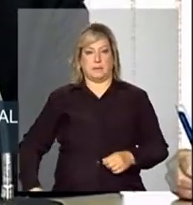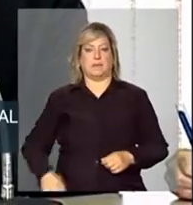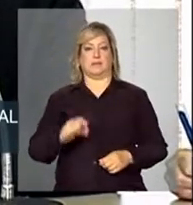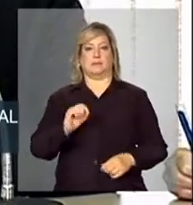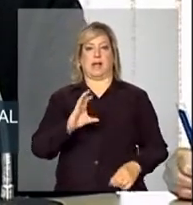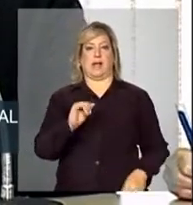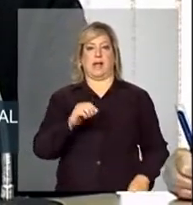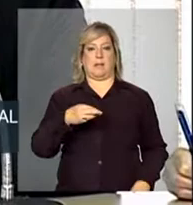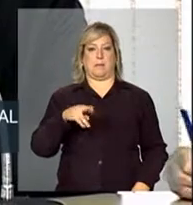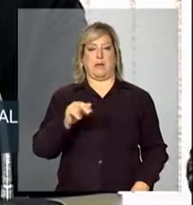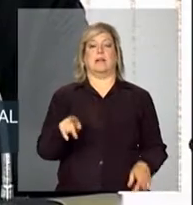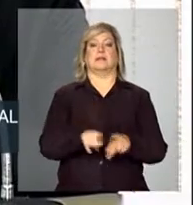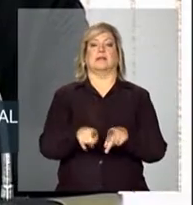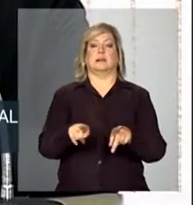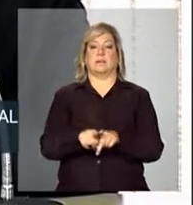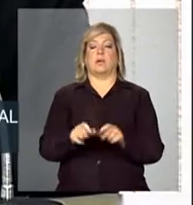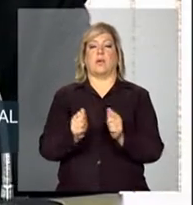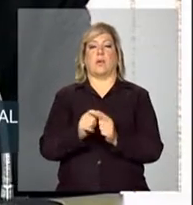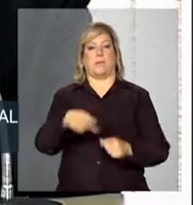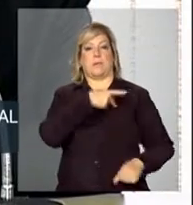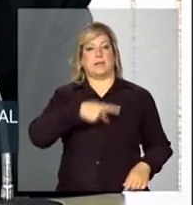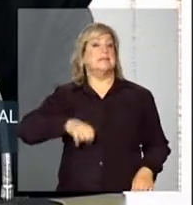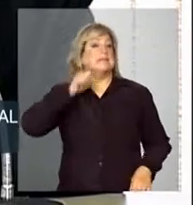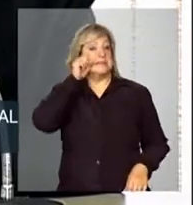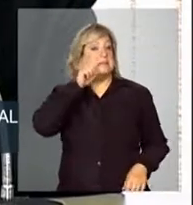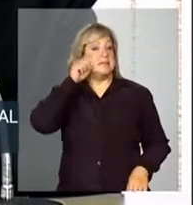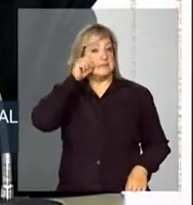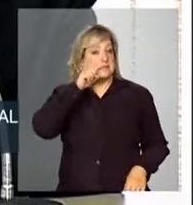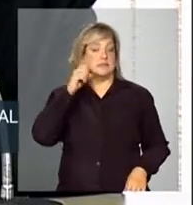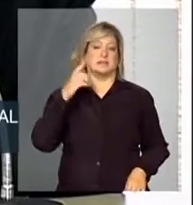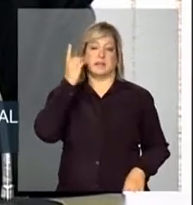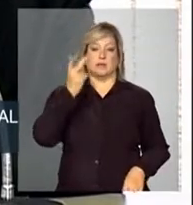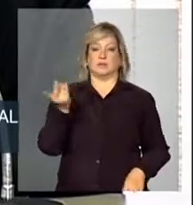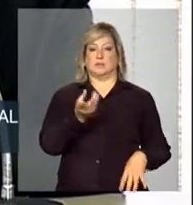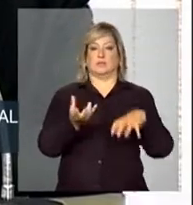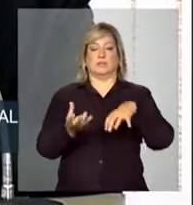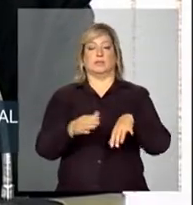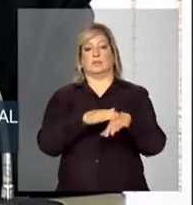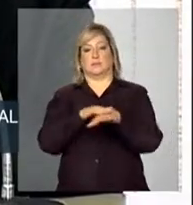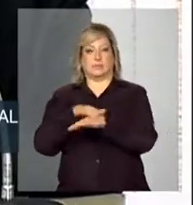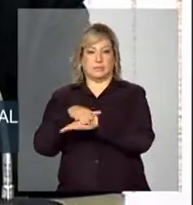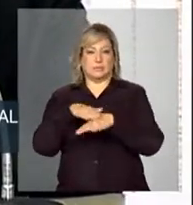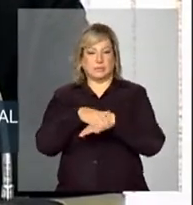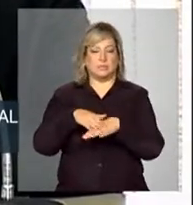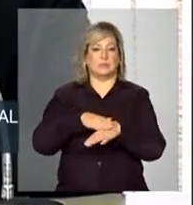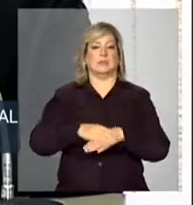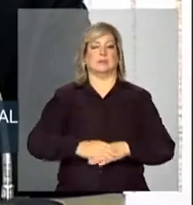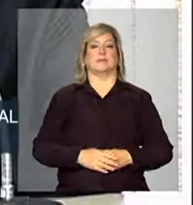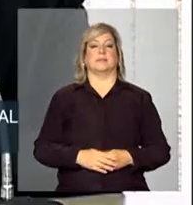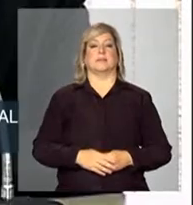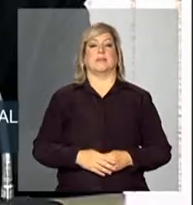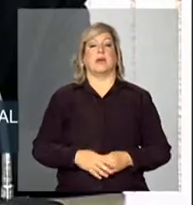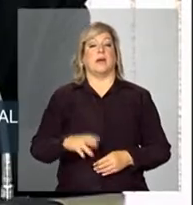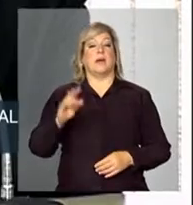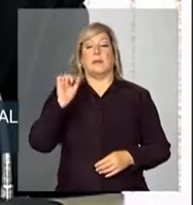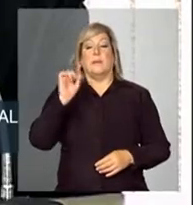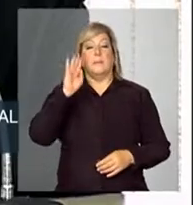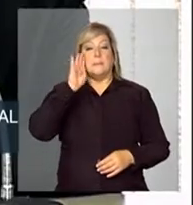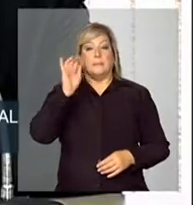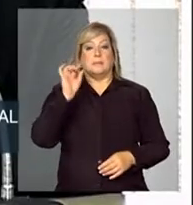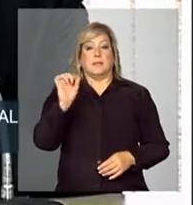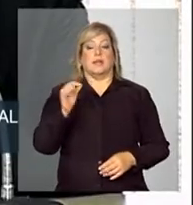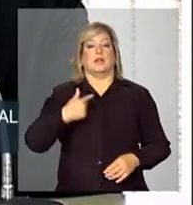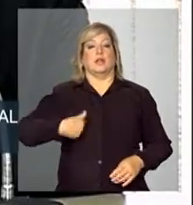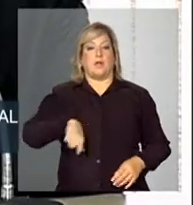Eduardo Alves em dialogar e mas com o presidente do senado o senador Renan Calheiros justamente